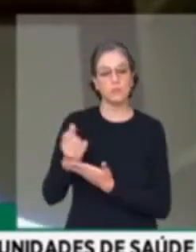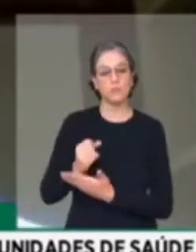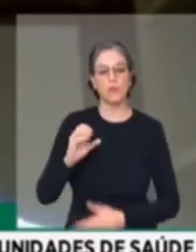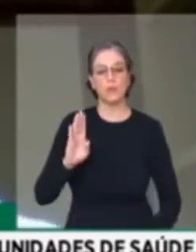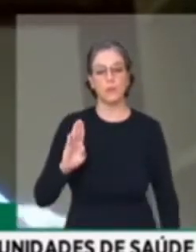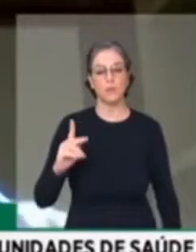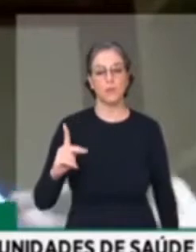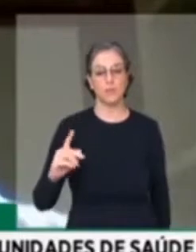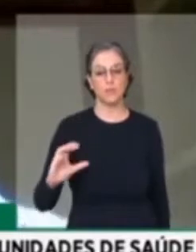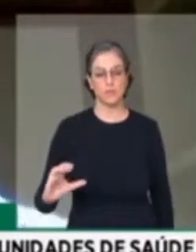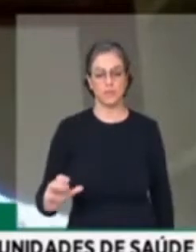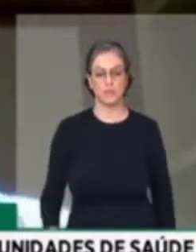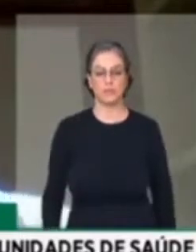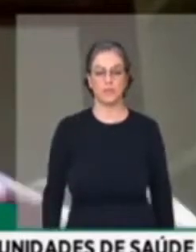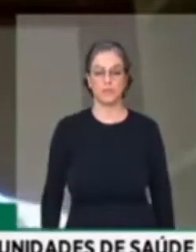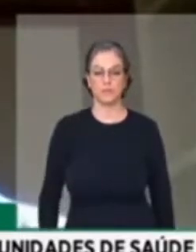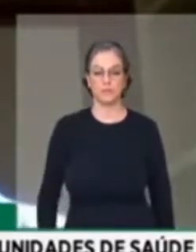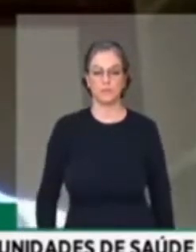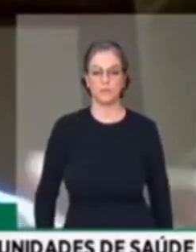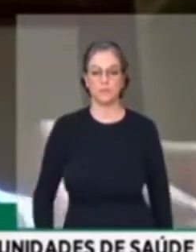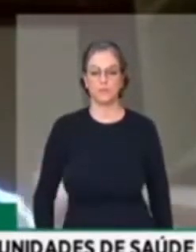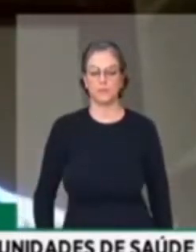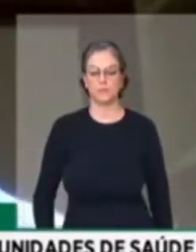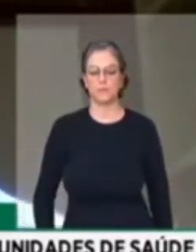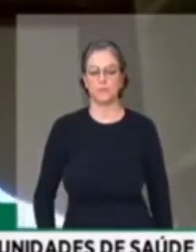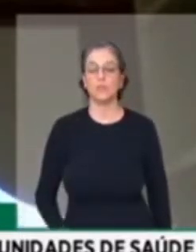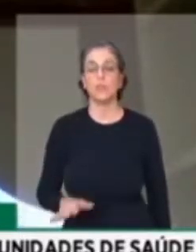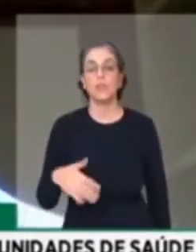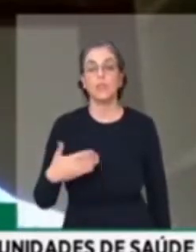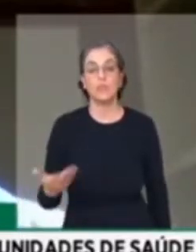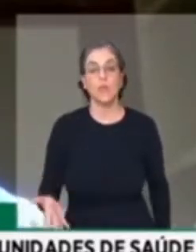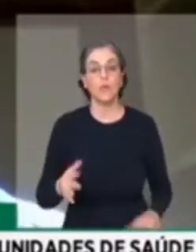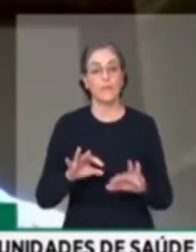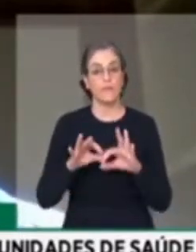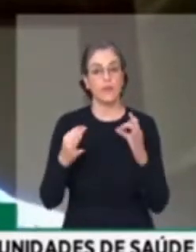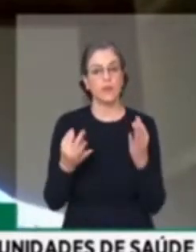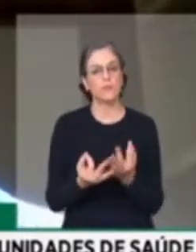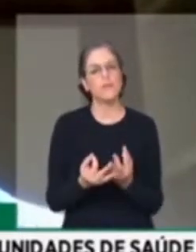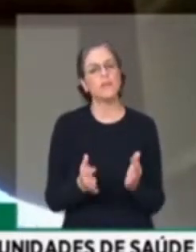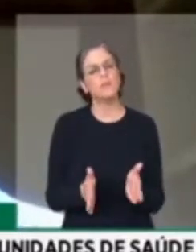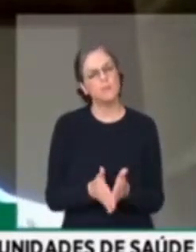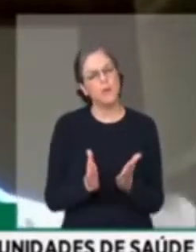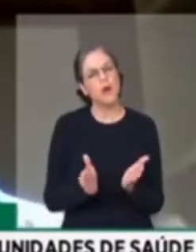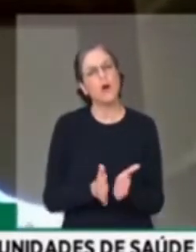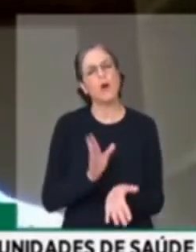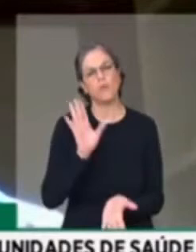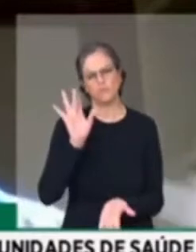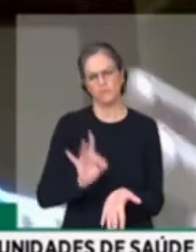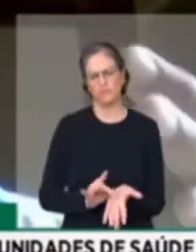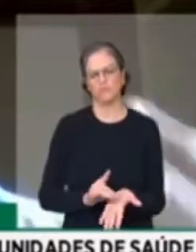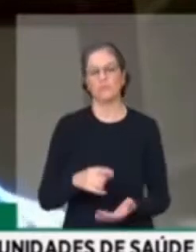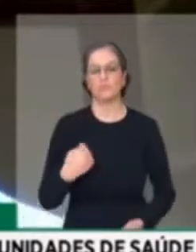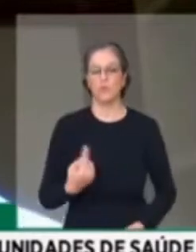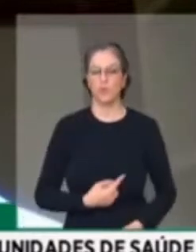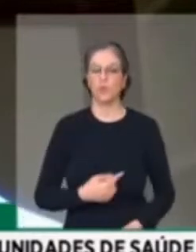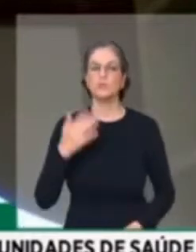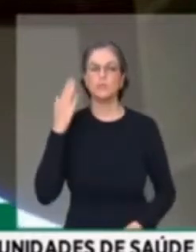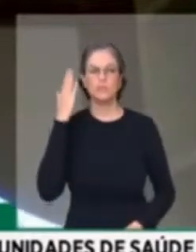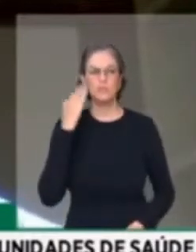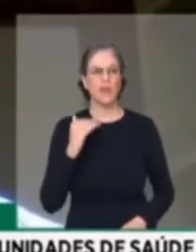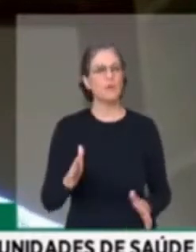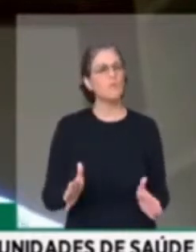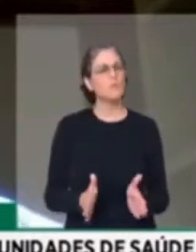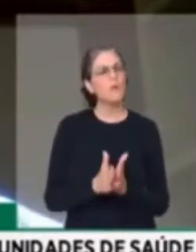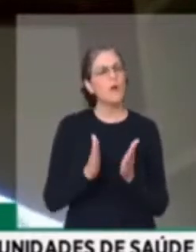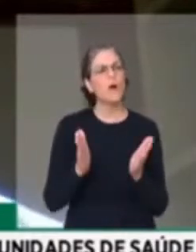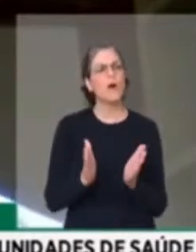prestação continuada. Portanto, famílias de baixa renda. Todos nós sabemos a situação de miséria que